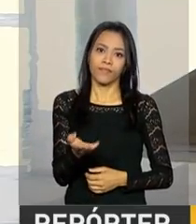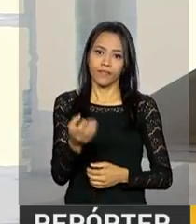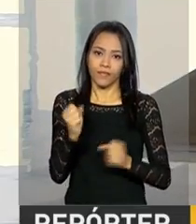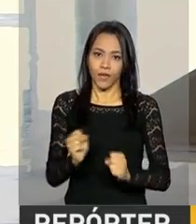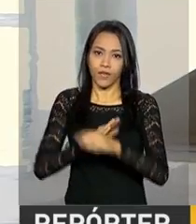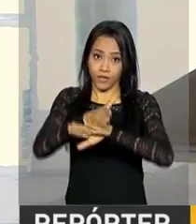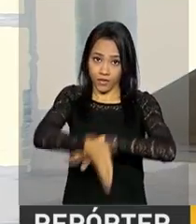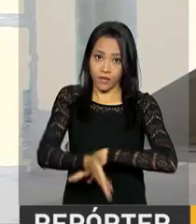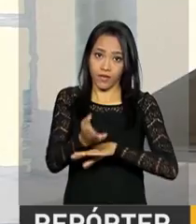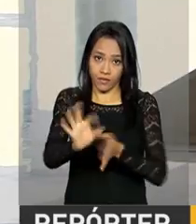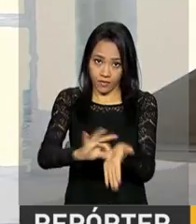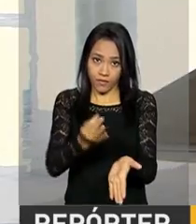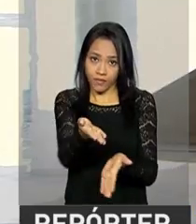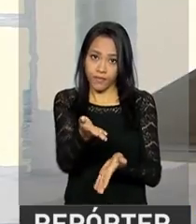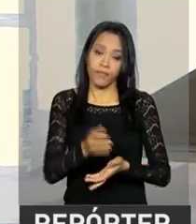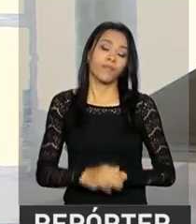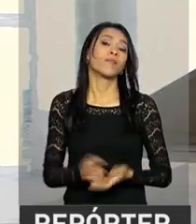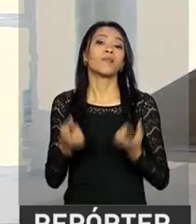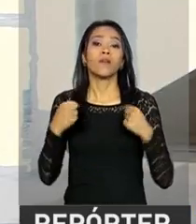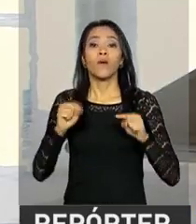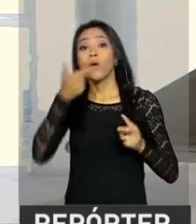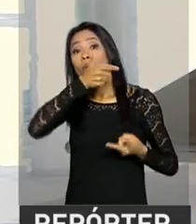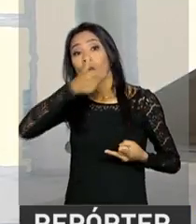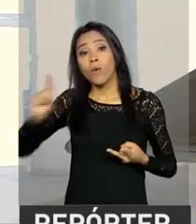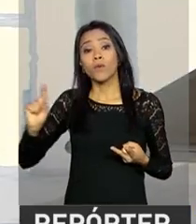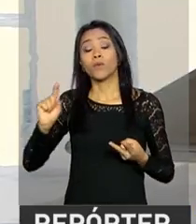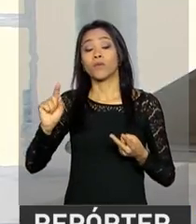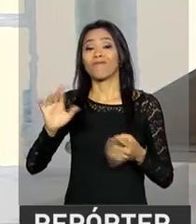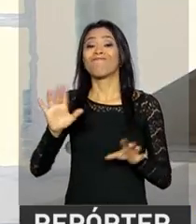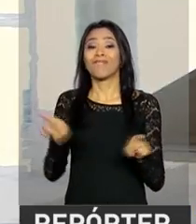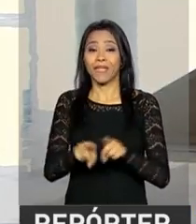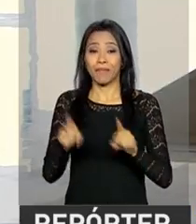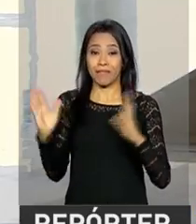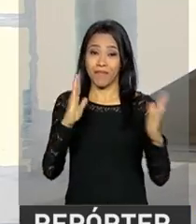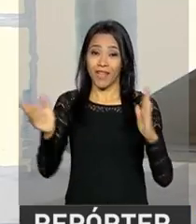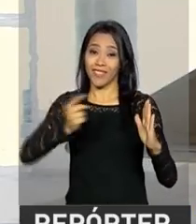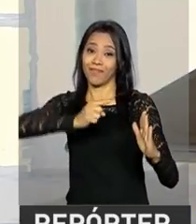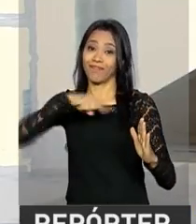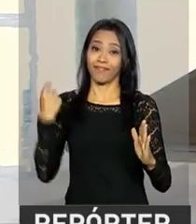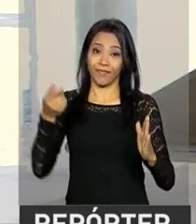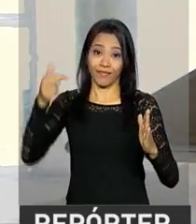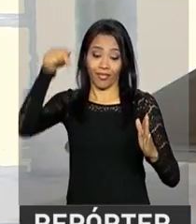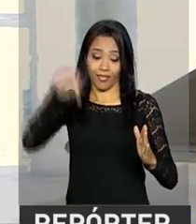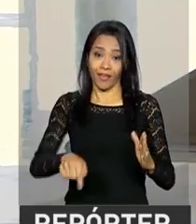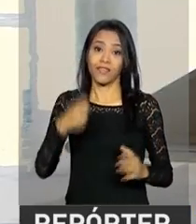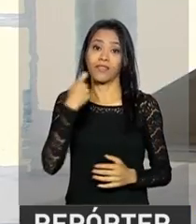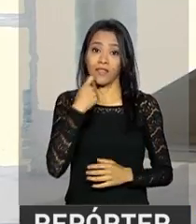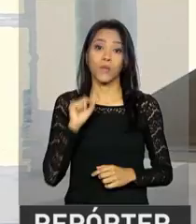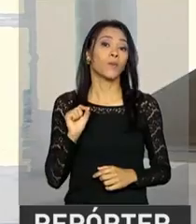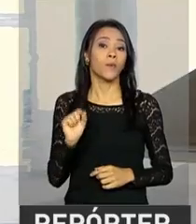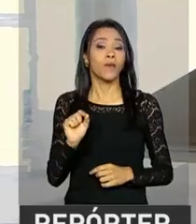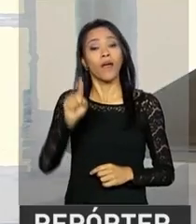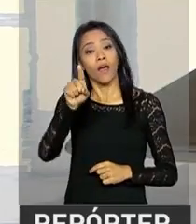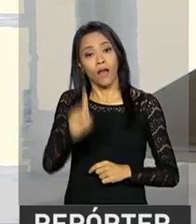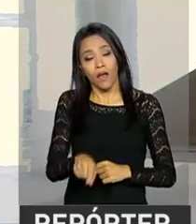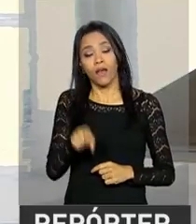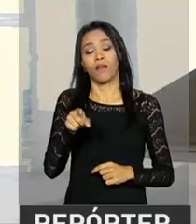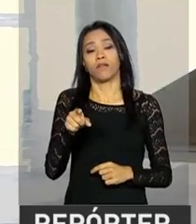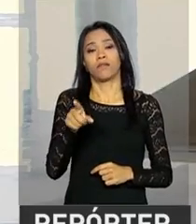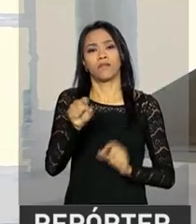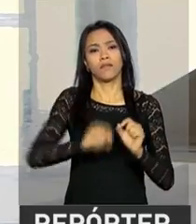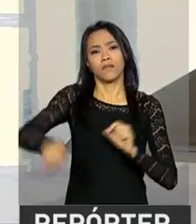sisfiesportal.mec.gov.br Olha Leandro um outro prazo que se hoje também nesta sexta-feira é o prazo para os